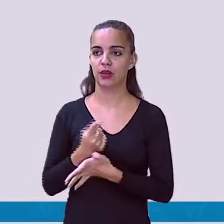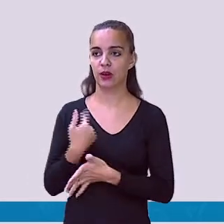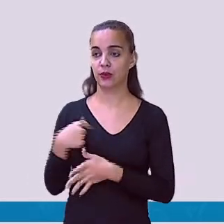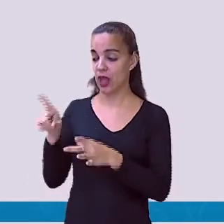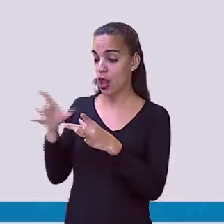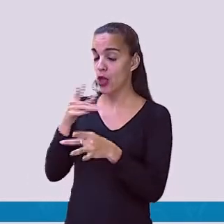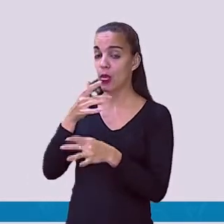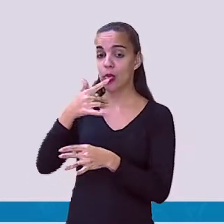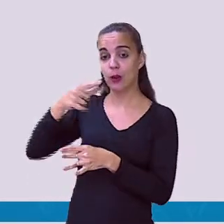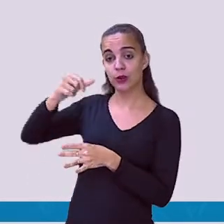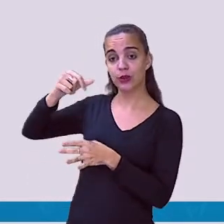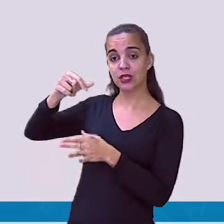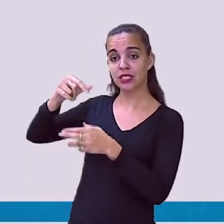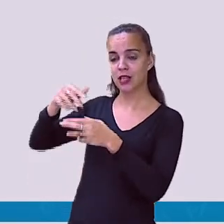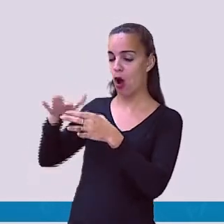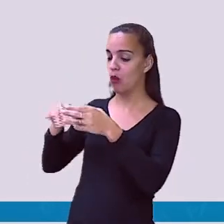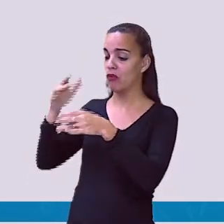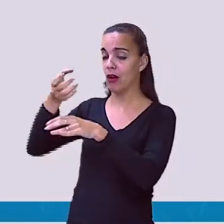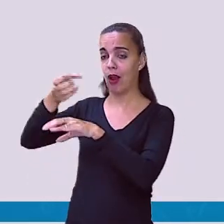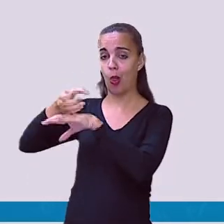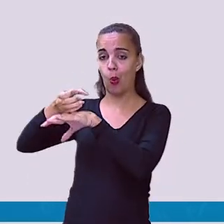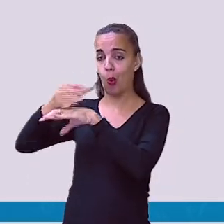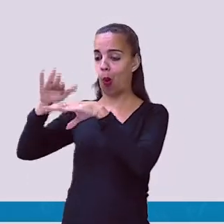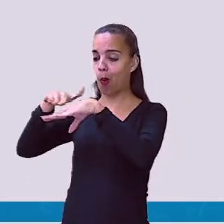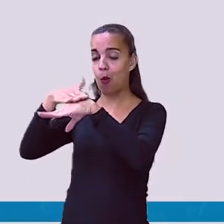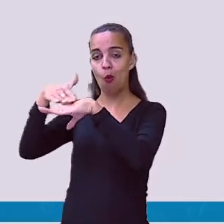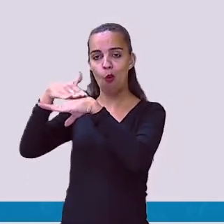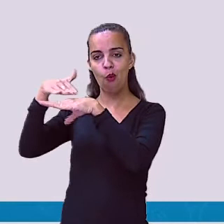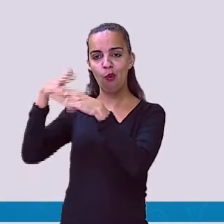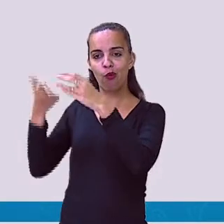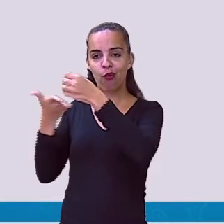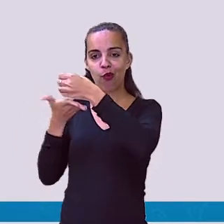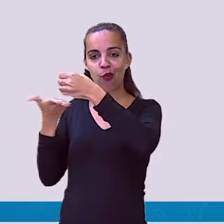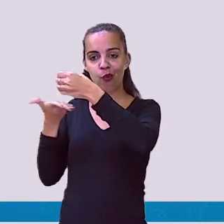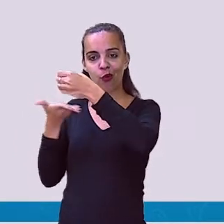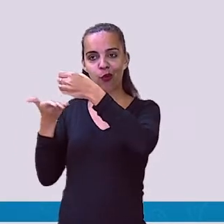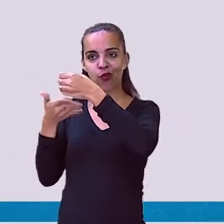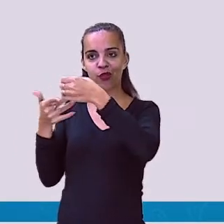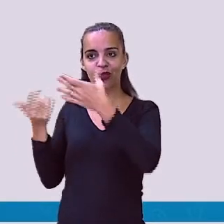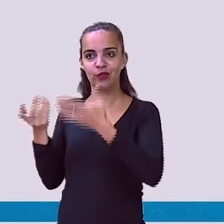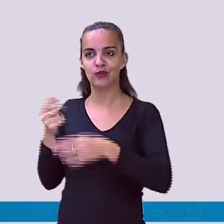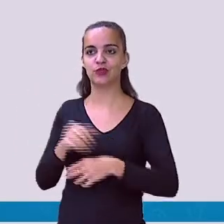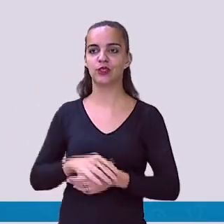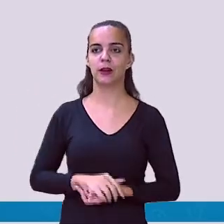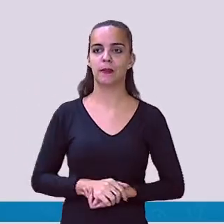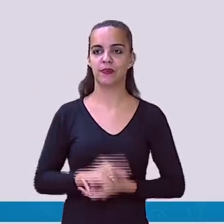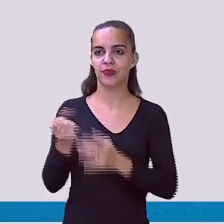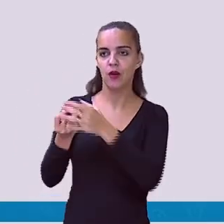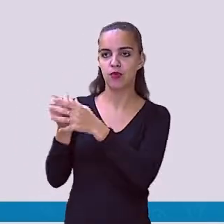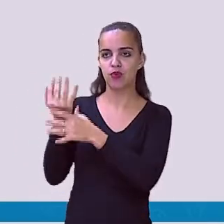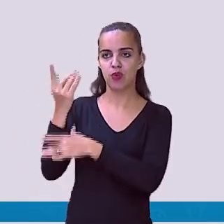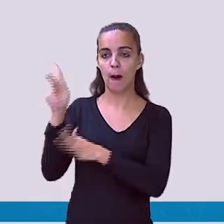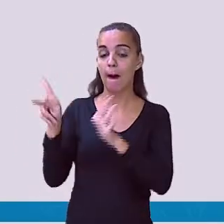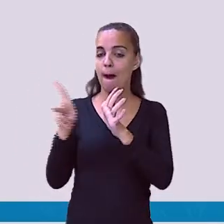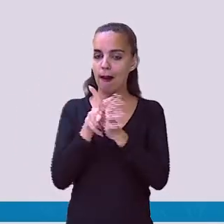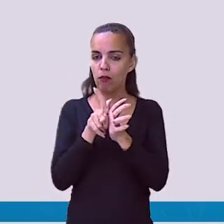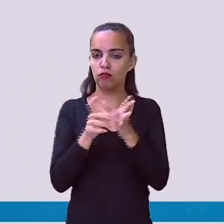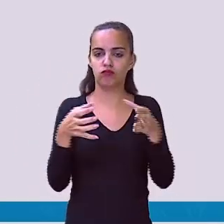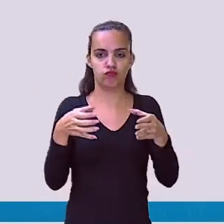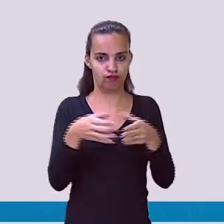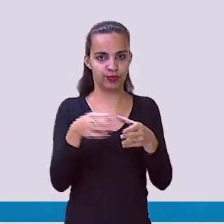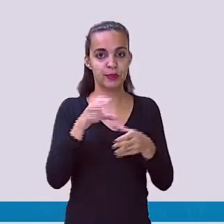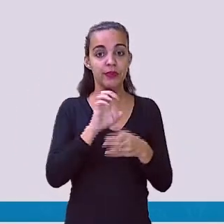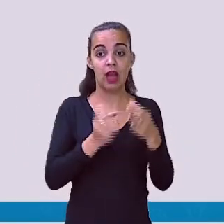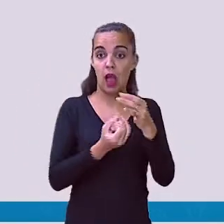o sal fica no fundo do recipiente. Evaporação, método de separação